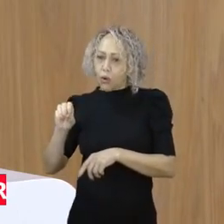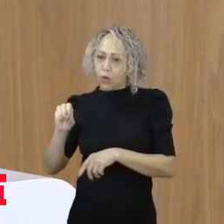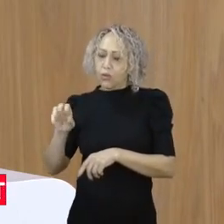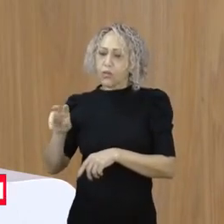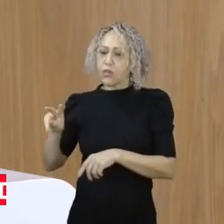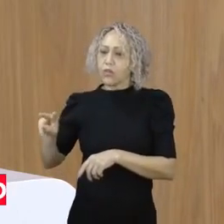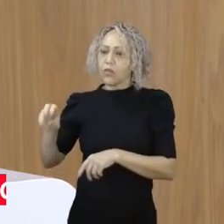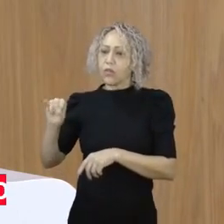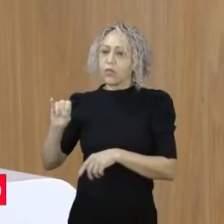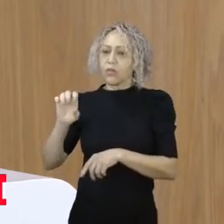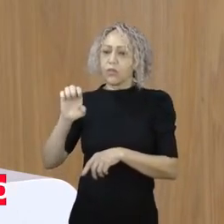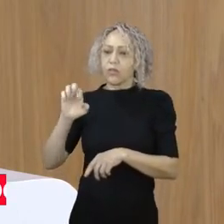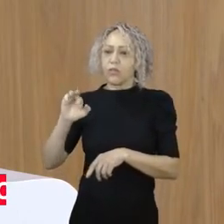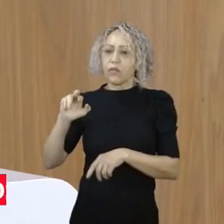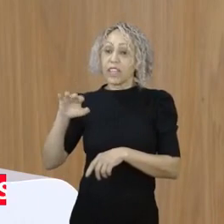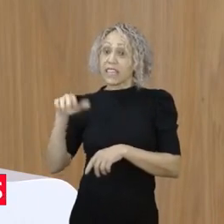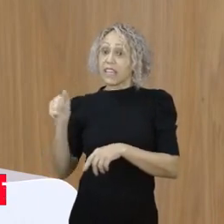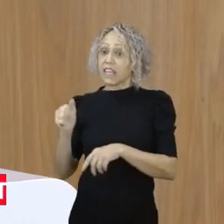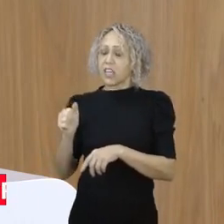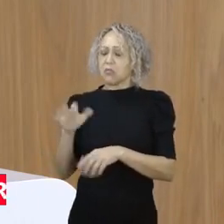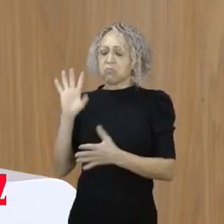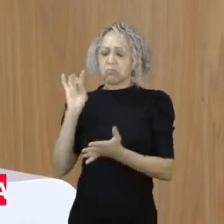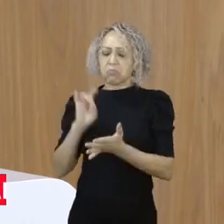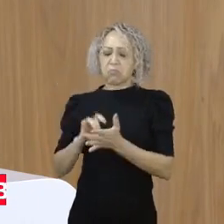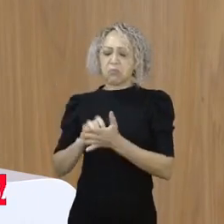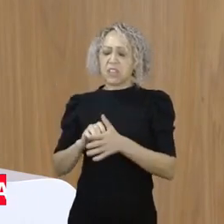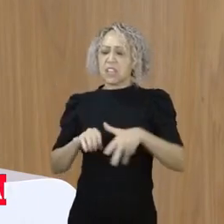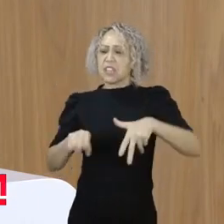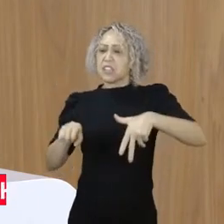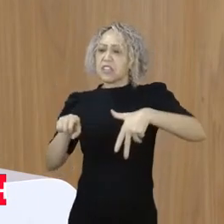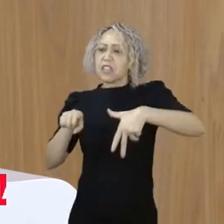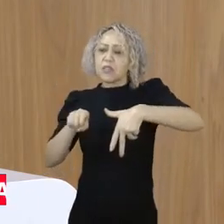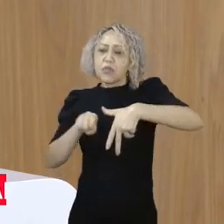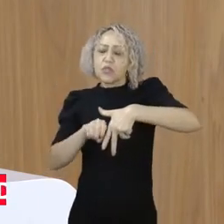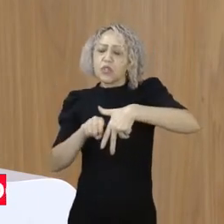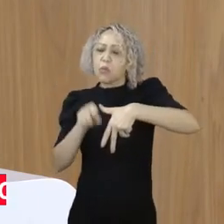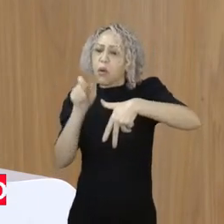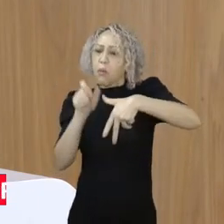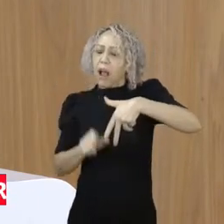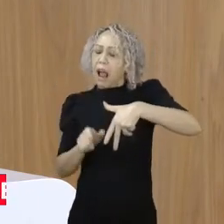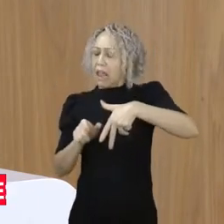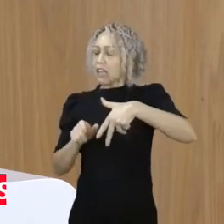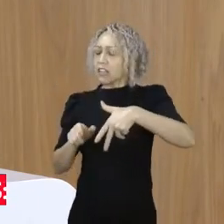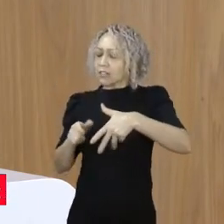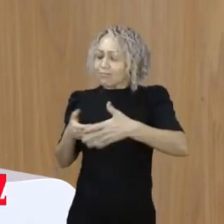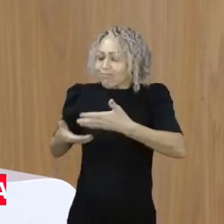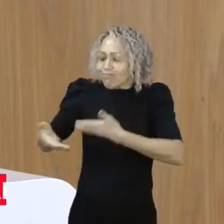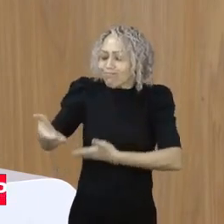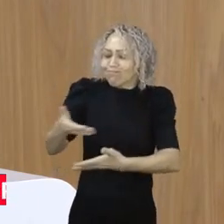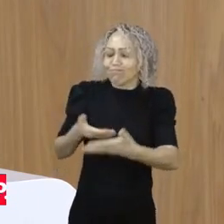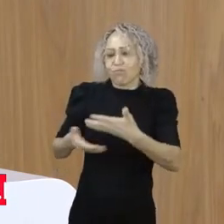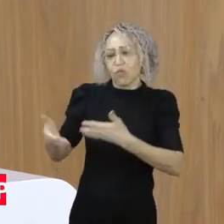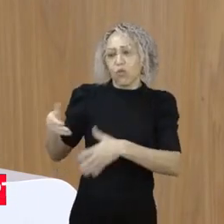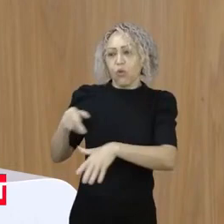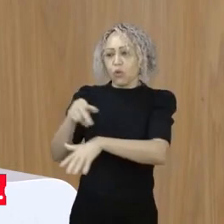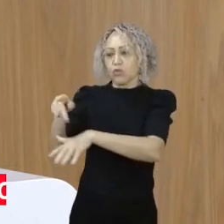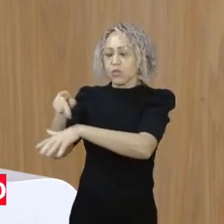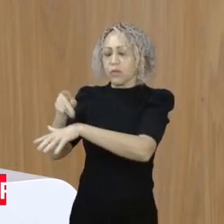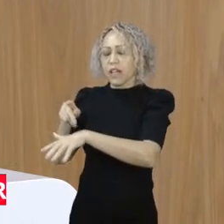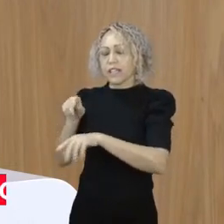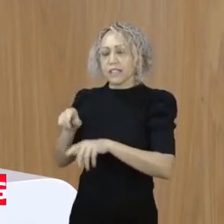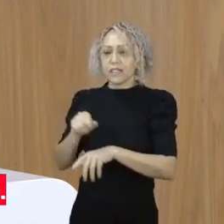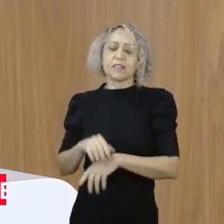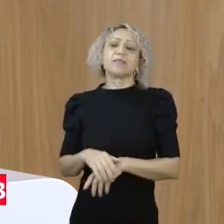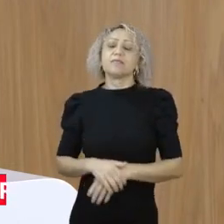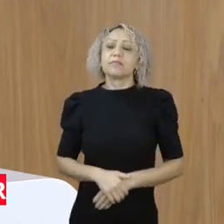pensante do Brasil. Joana Dark do Espírito Santo aqui diz também: o Lula está corretíssimo. Alberto Quironi, solidariedade